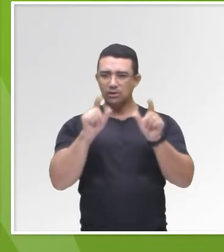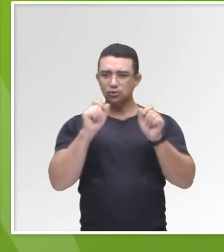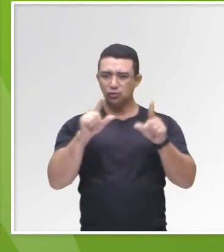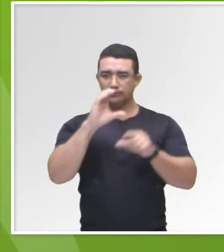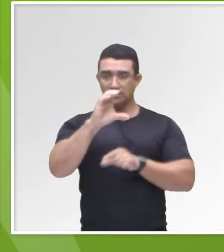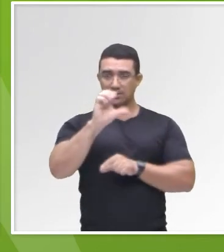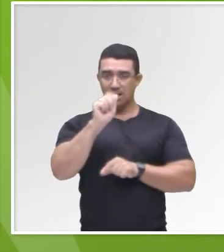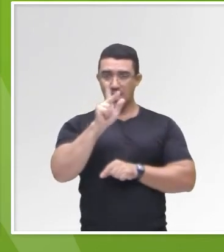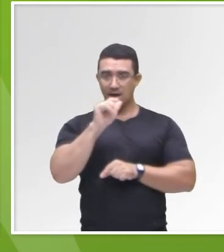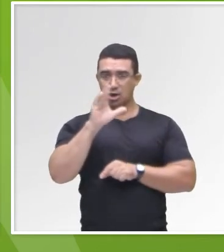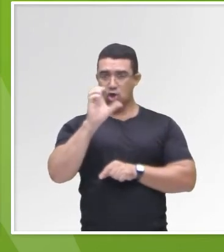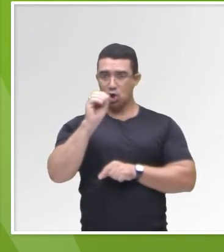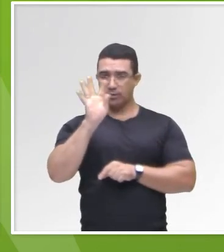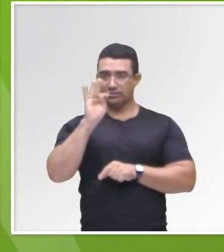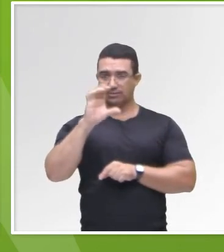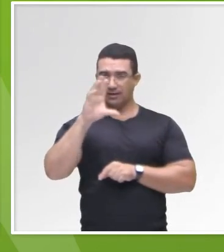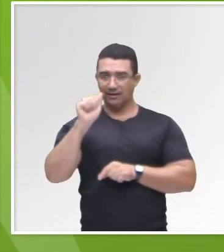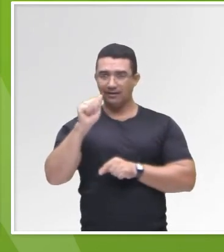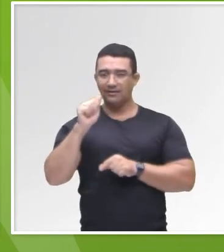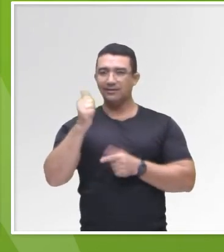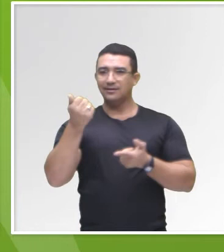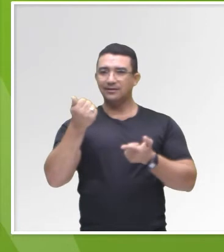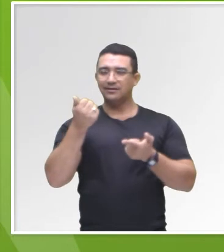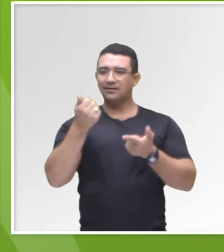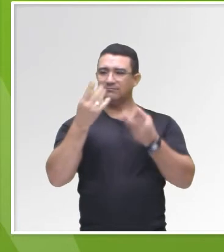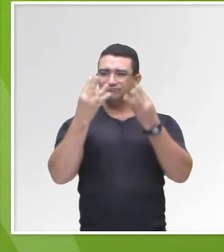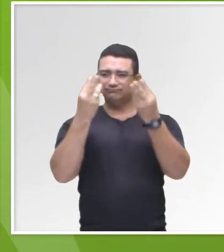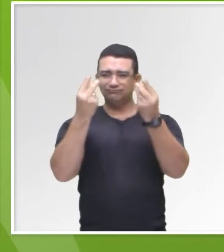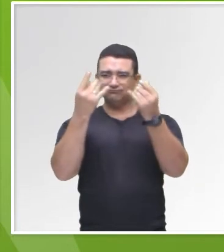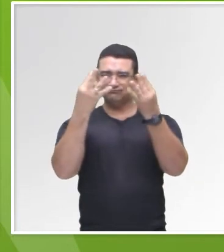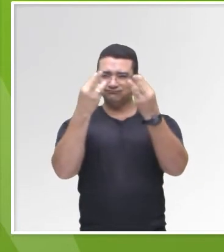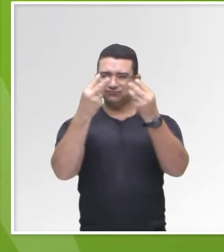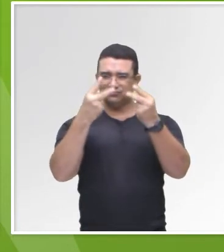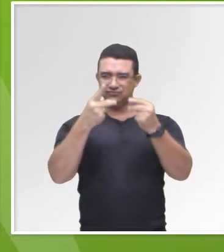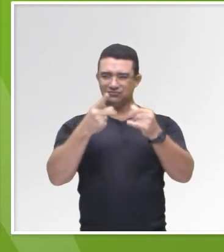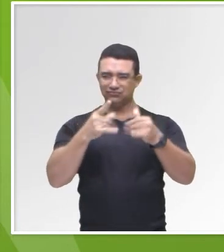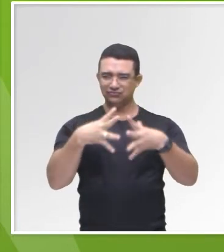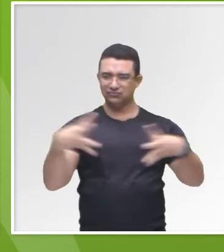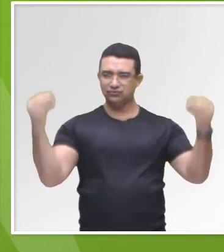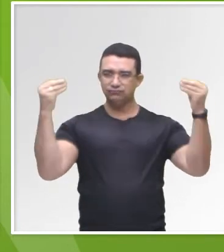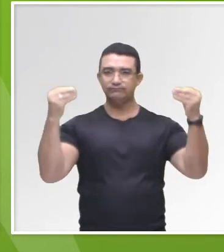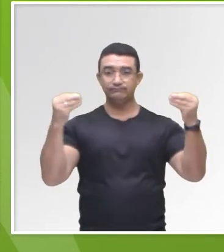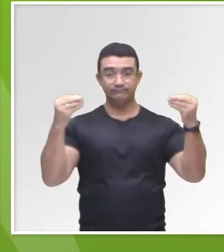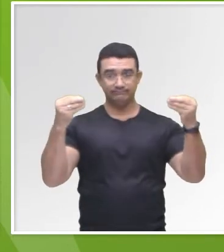aí na prófase, a carioteca ela vai se desfazendo até com que ela